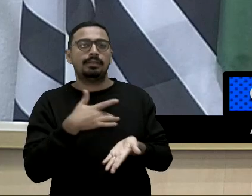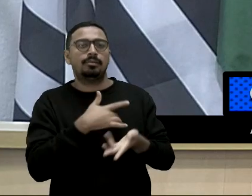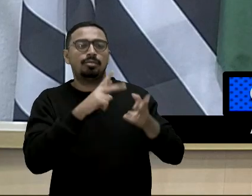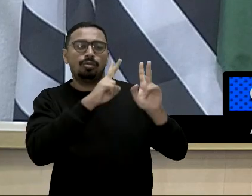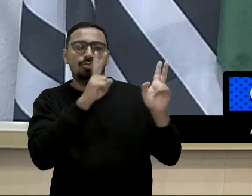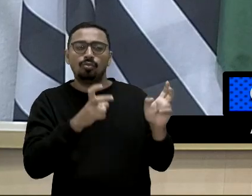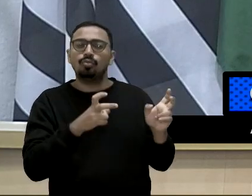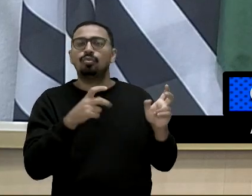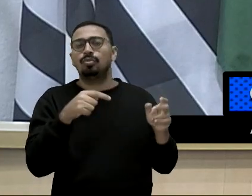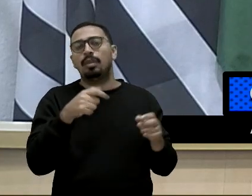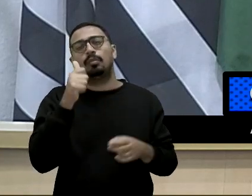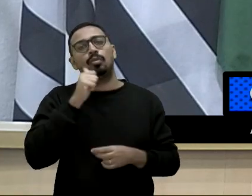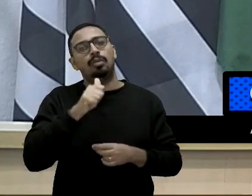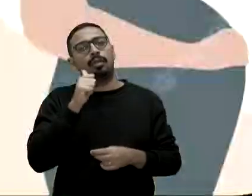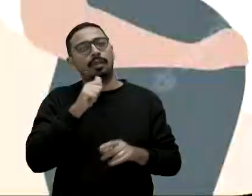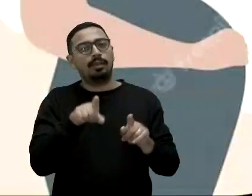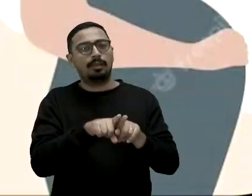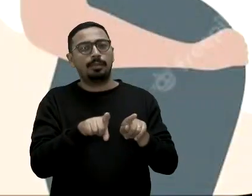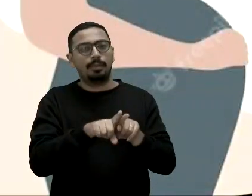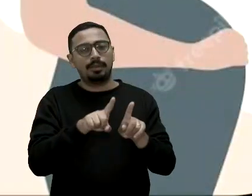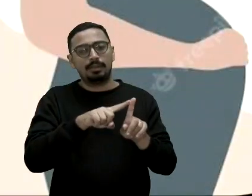da mulher e à saúde materna.